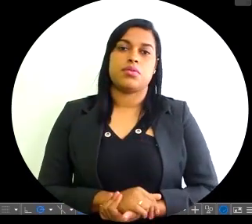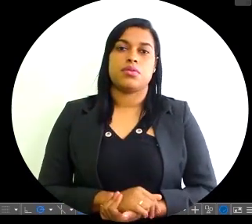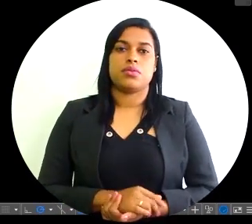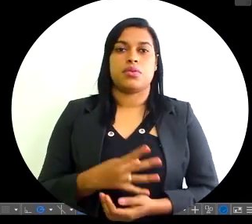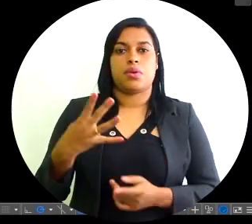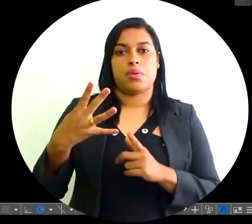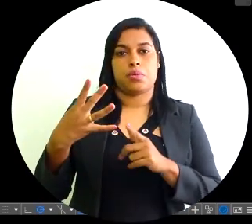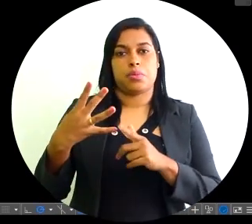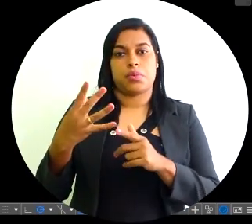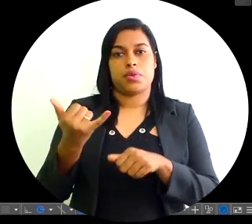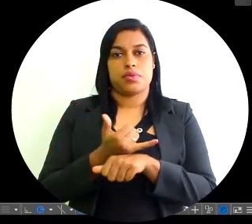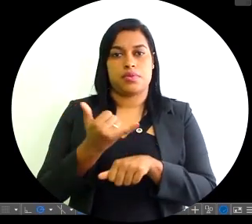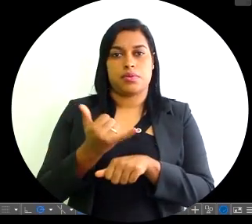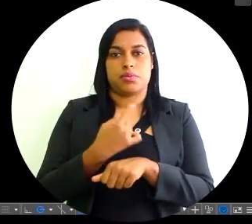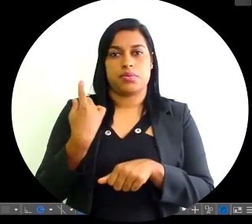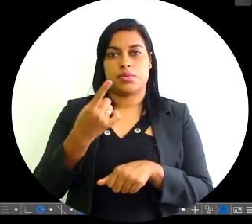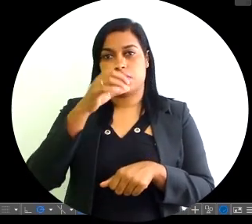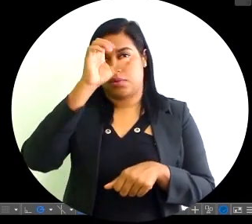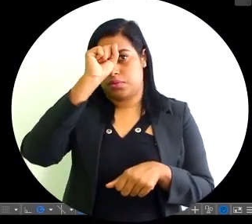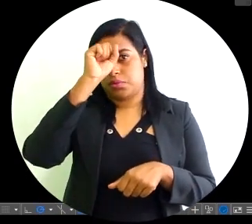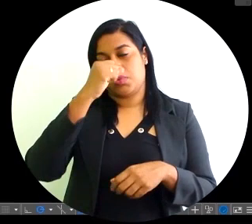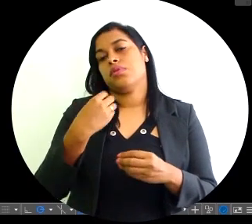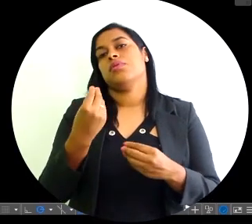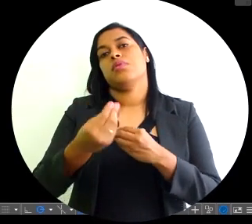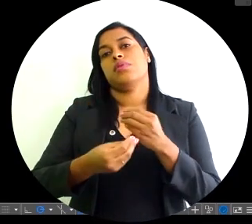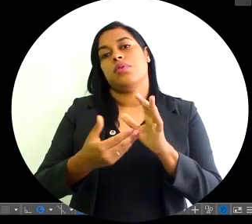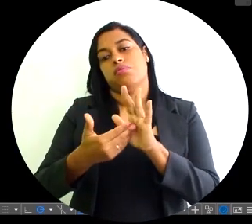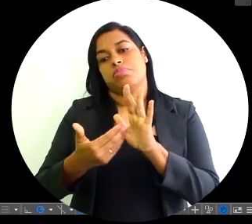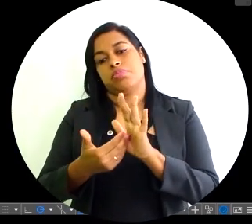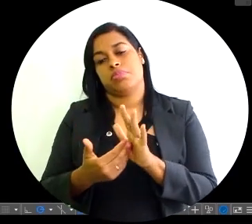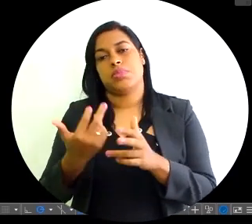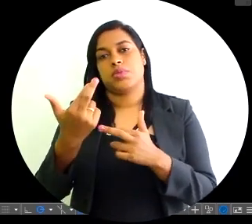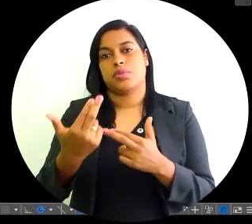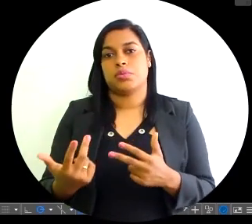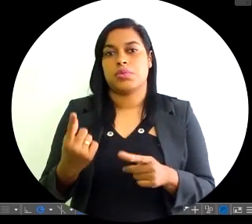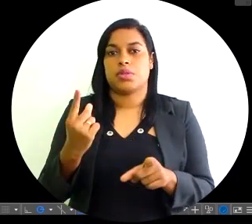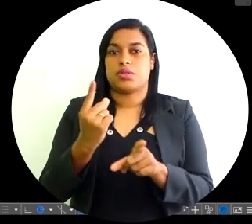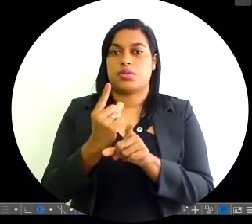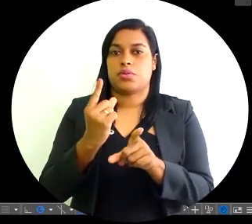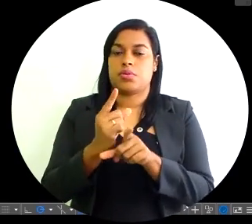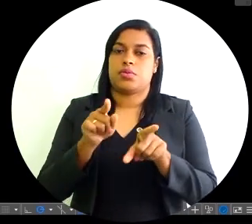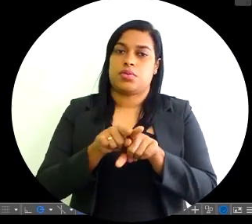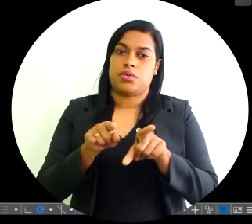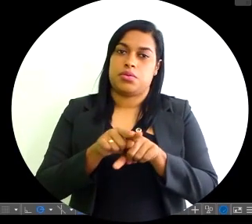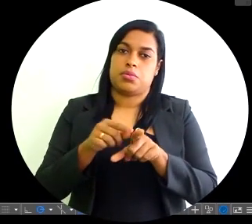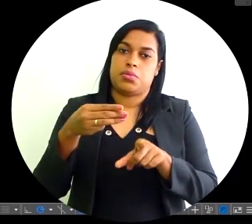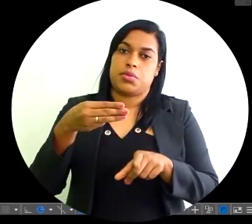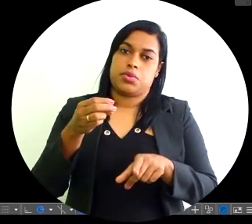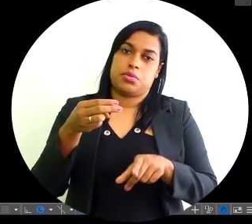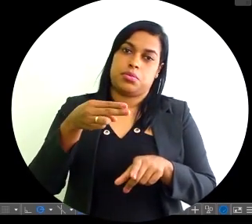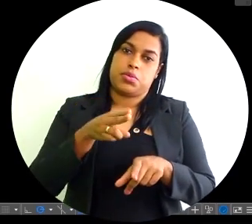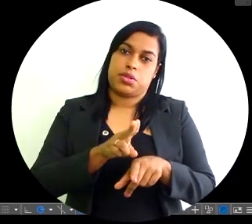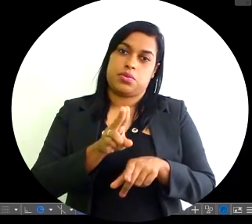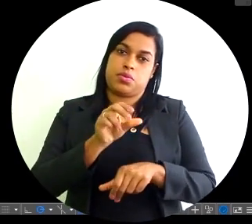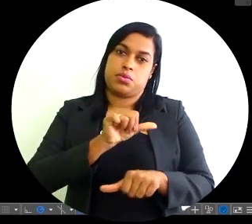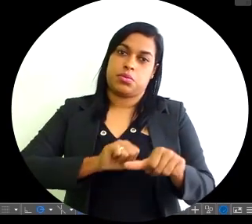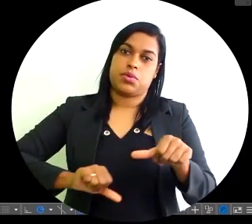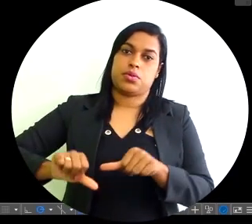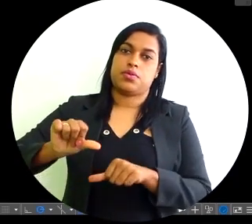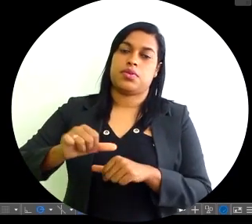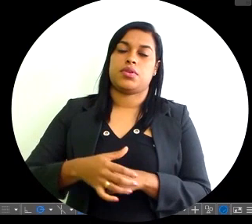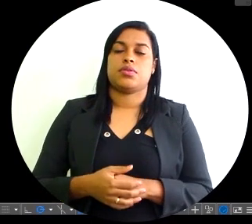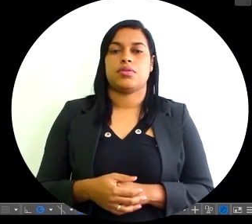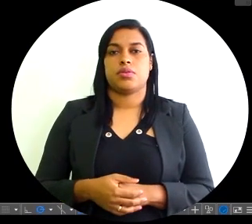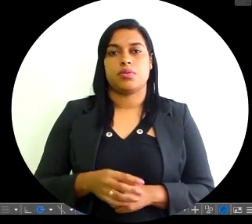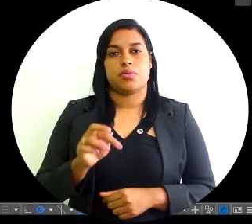desenho. A quarta ferramenta que nós vamos aprender é como apagar os objetos. Ela se encontra também no menu